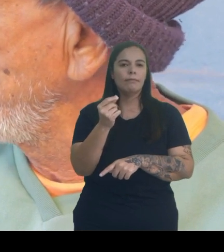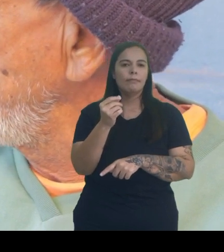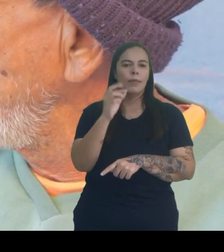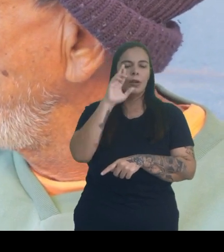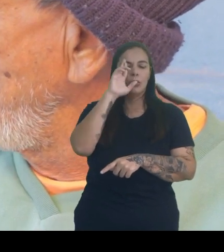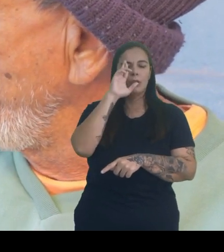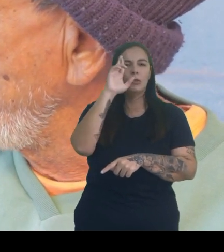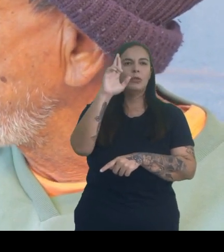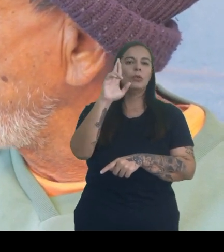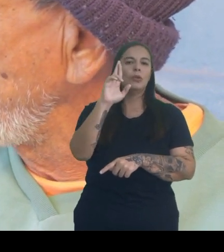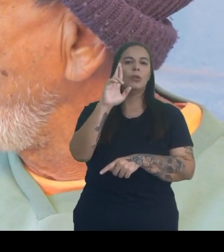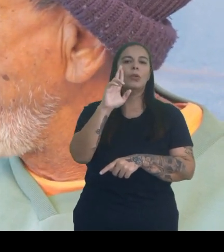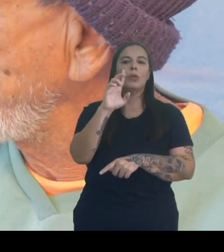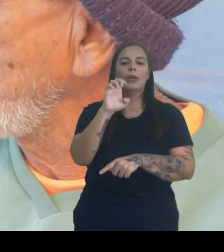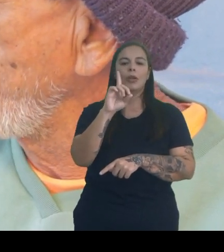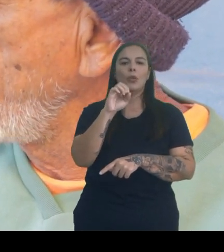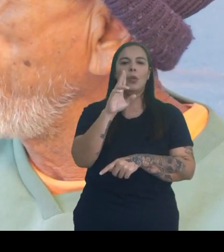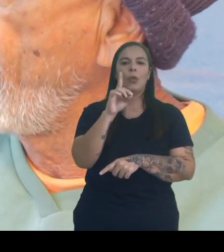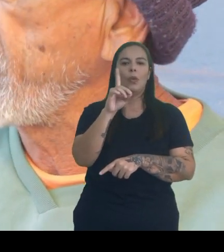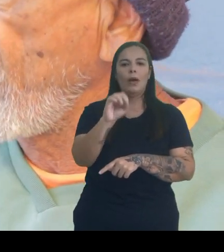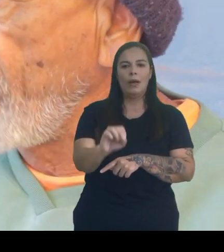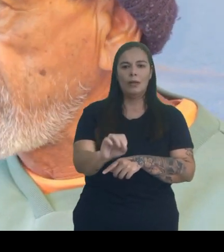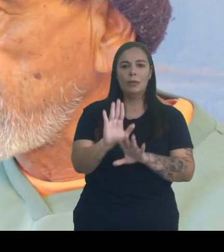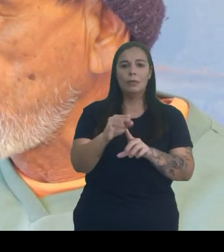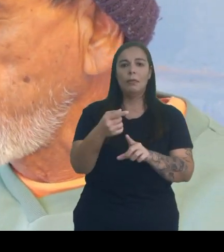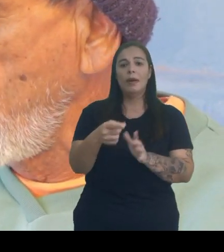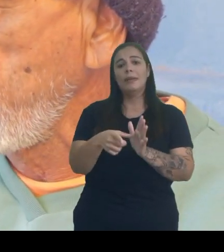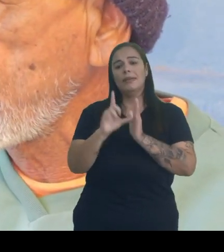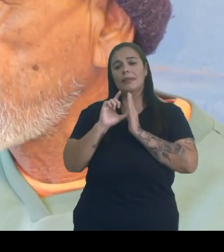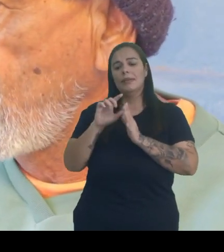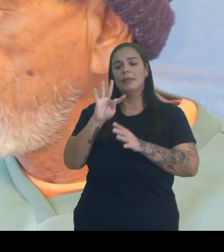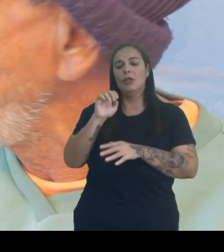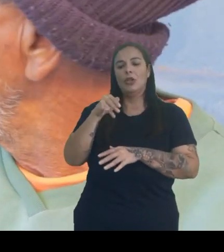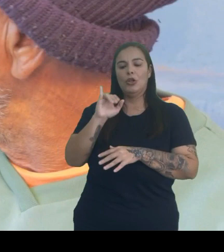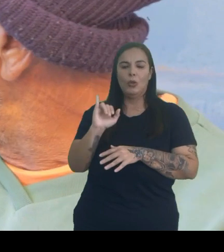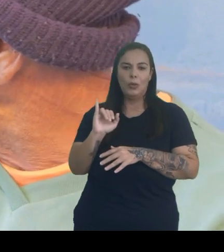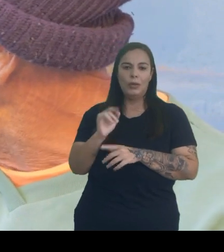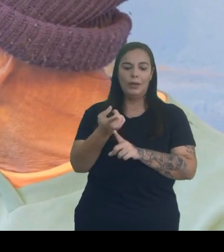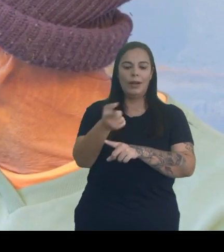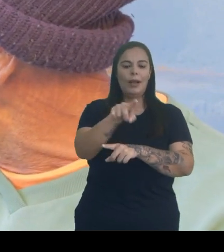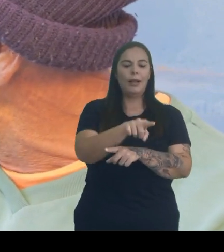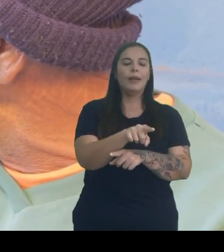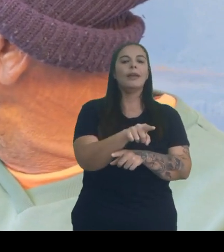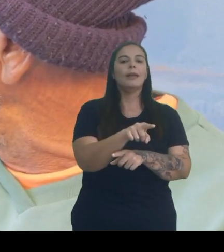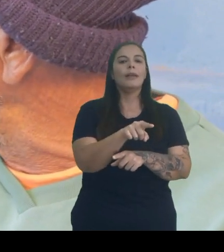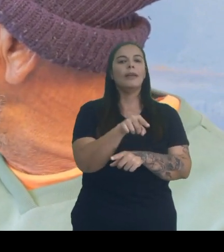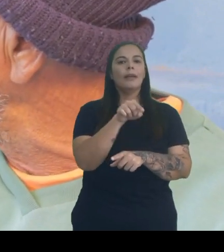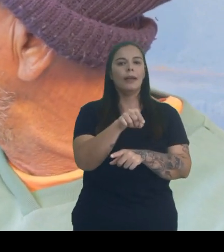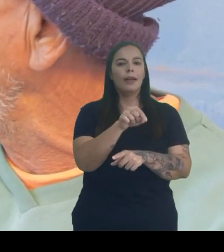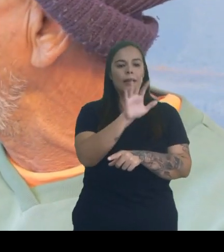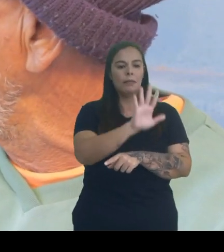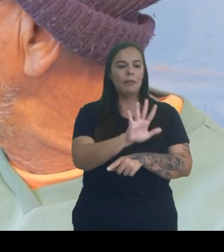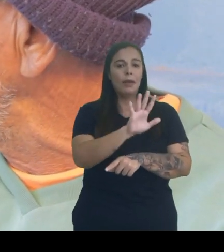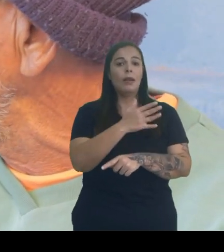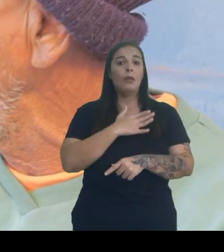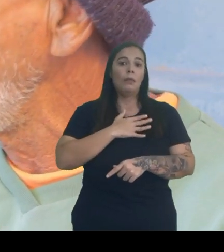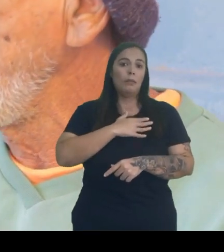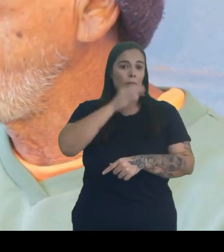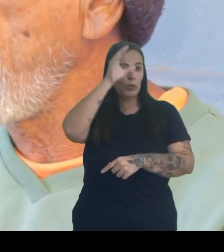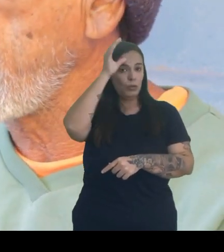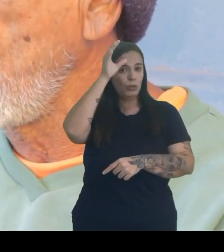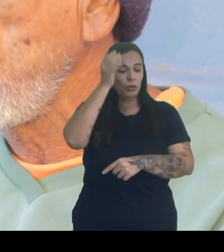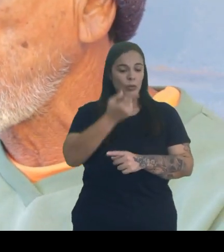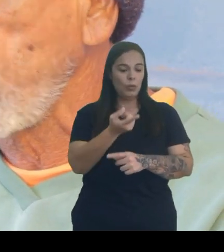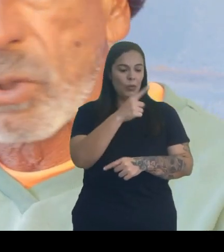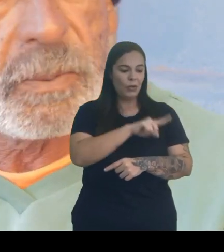seu Eduardo, que comprou depois, mas era falecido Tonho. Aqui onde é o Panela Furada era meu tio,